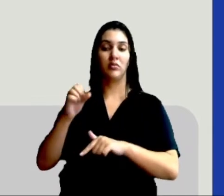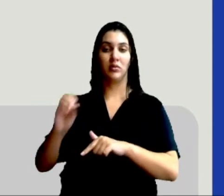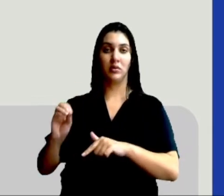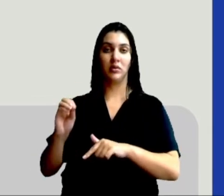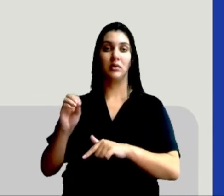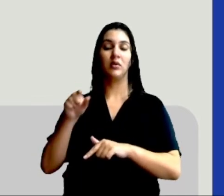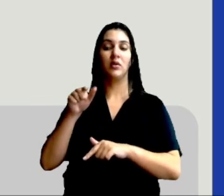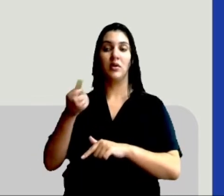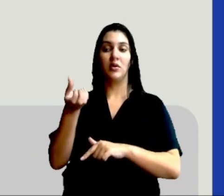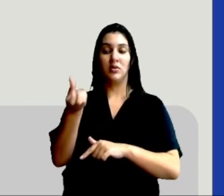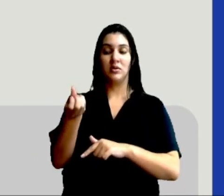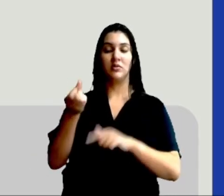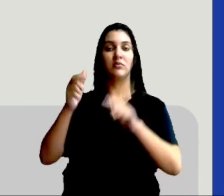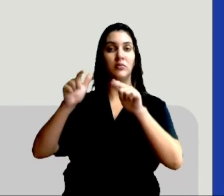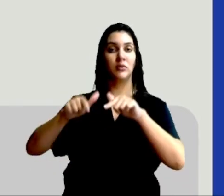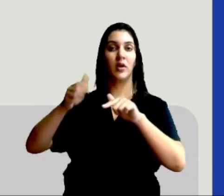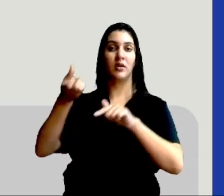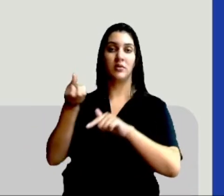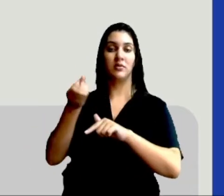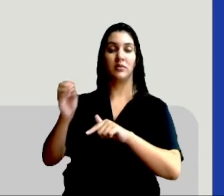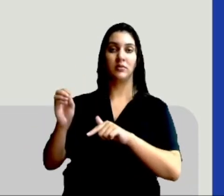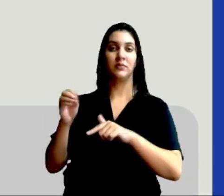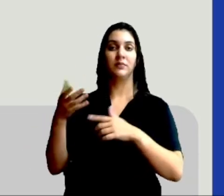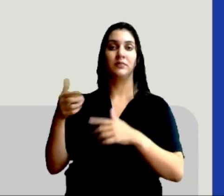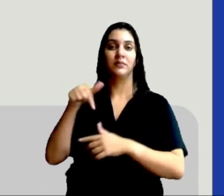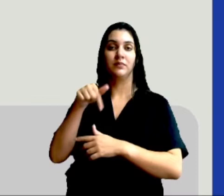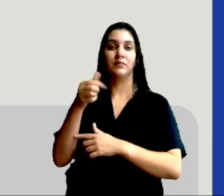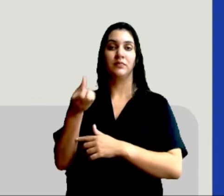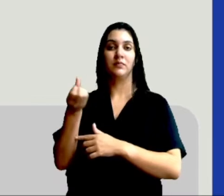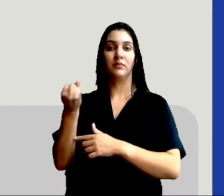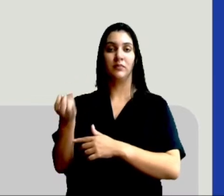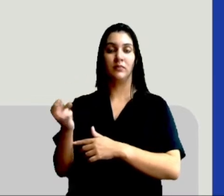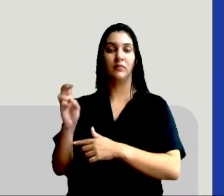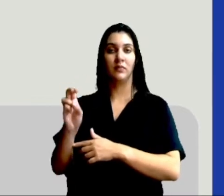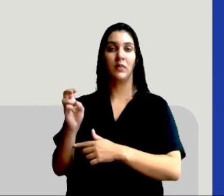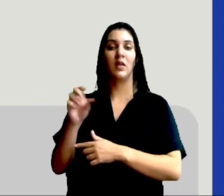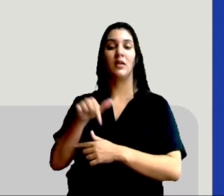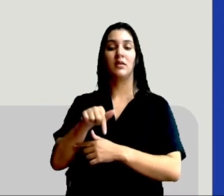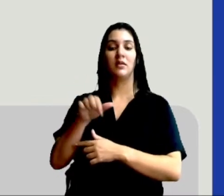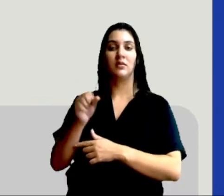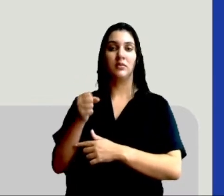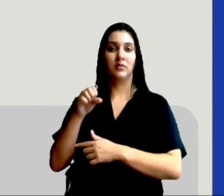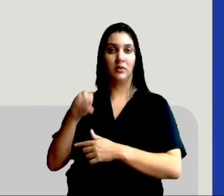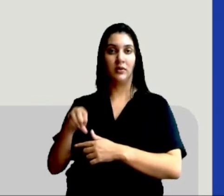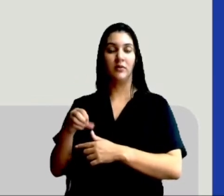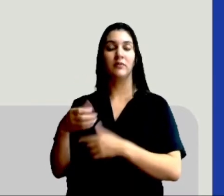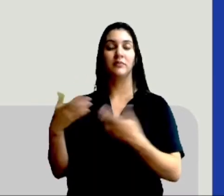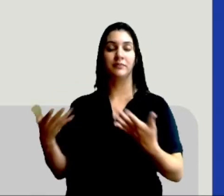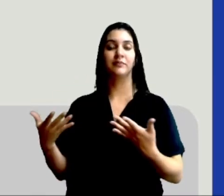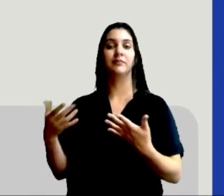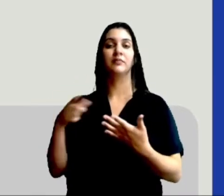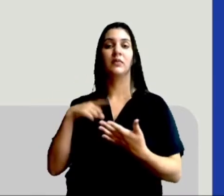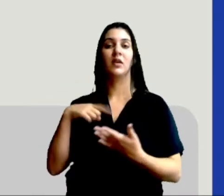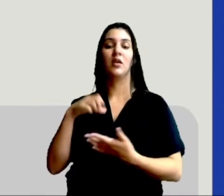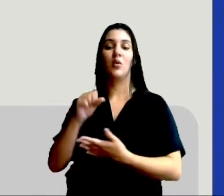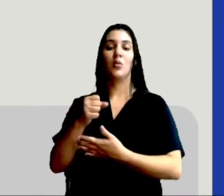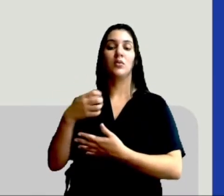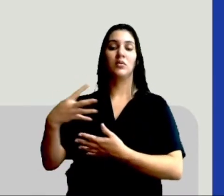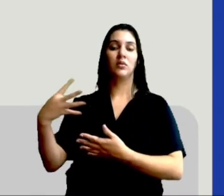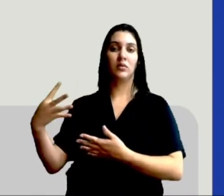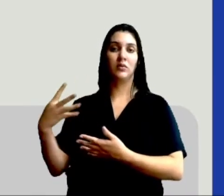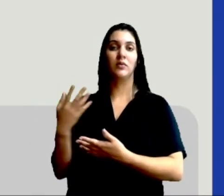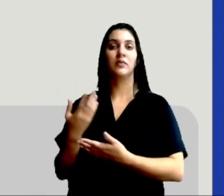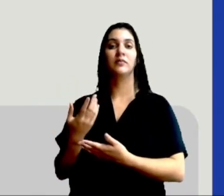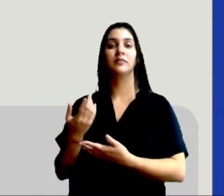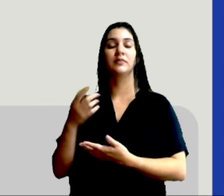está na casa dos 60. Então, ó, 765, 789 e aí a gente vai para